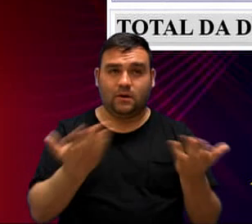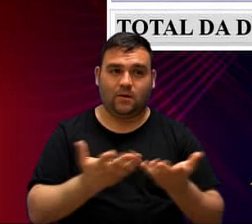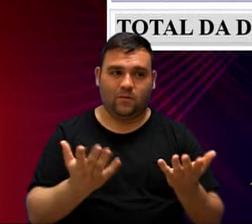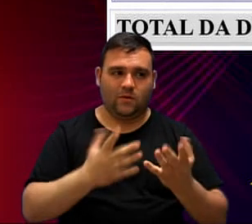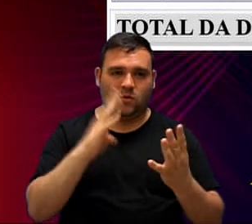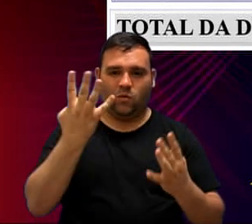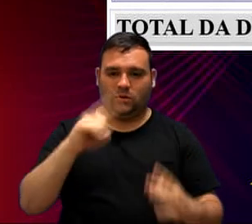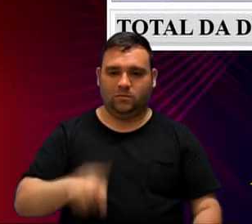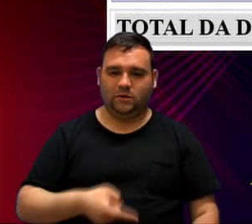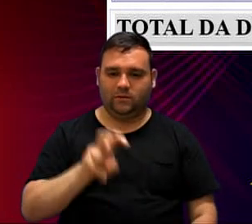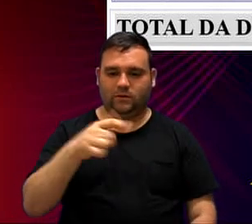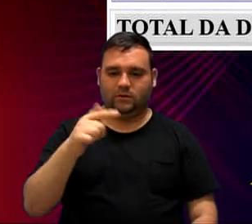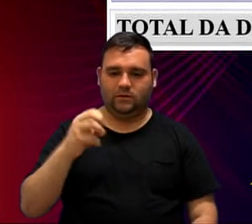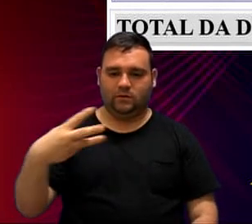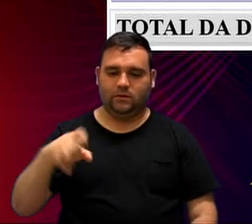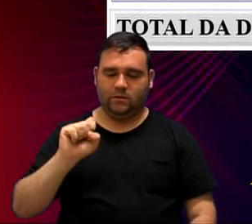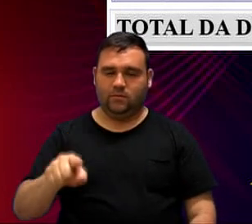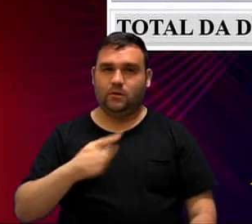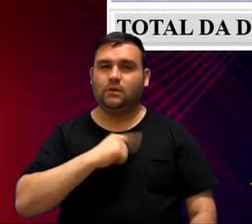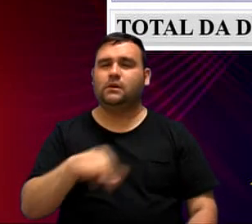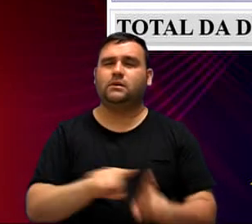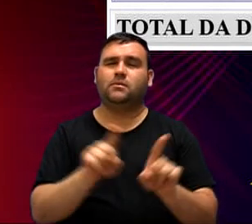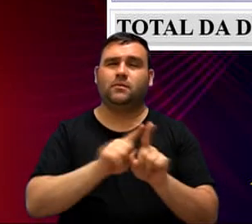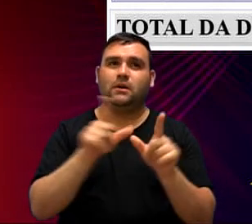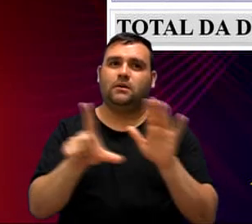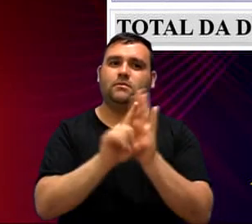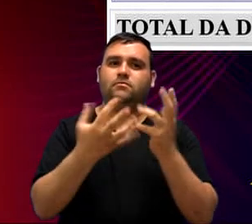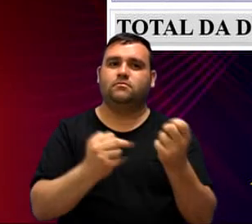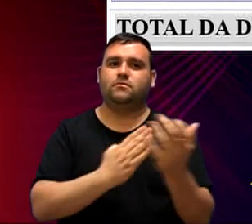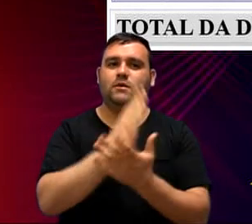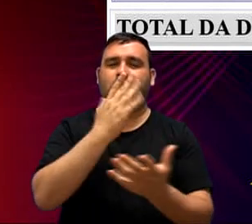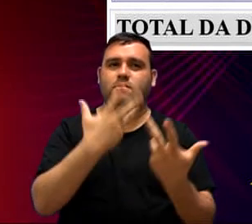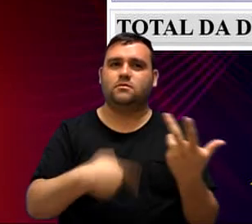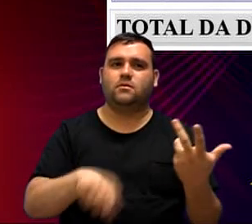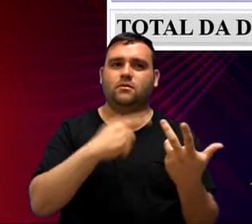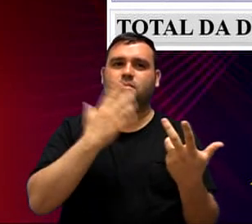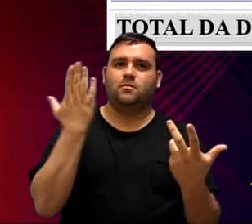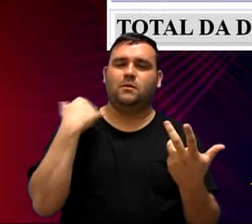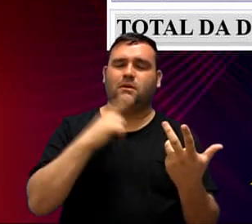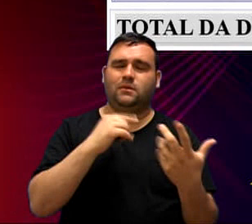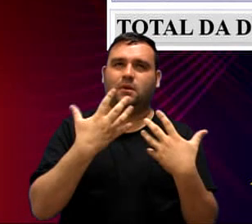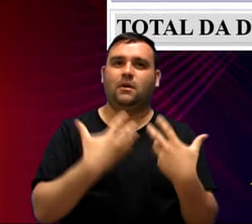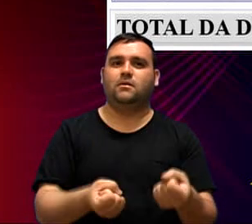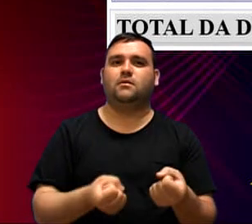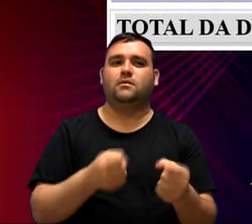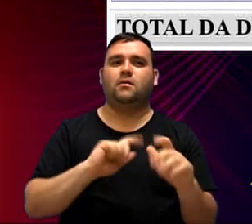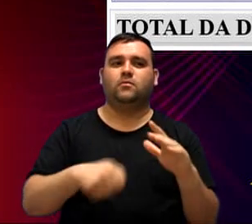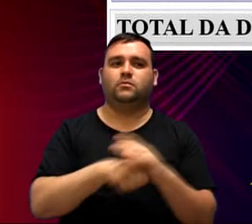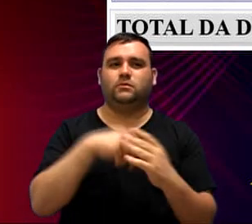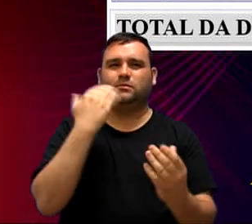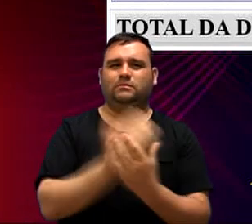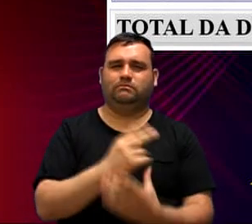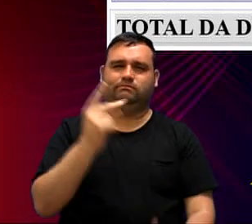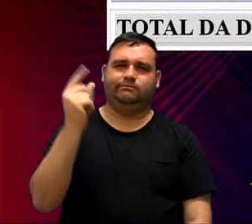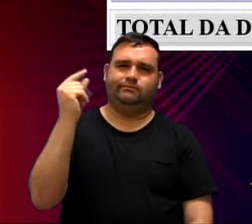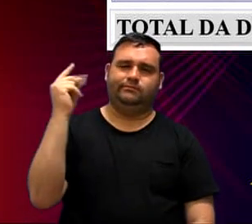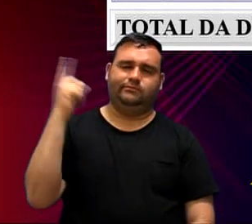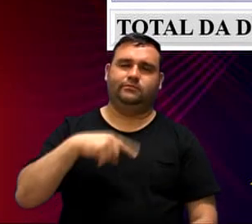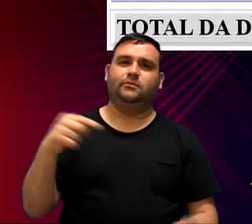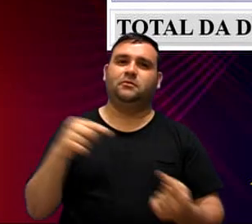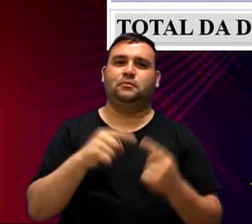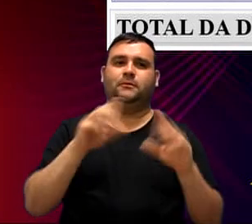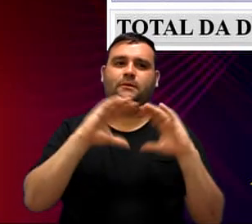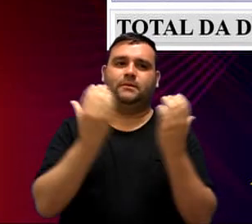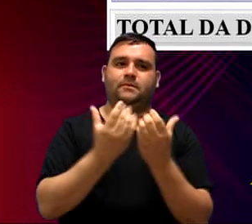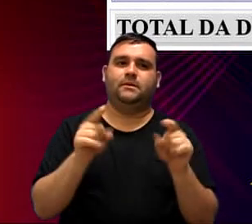esses 4.573.000, que aquela é uma lei que foi aprovada, que a gente assumiu aquela dívida de um processo antigo que envolvia até